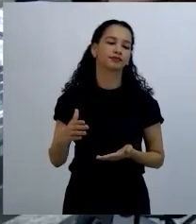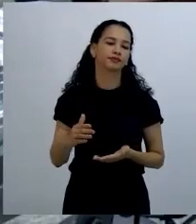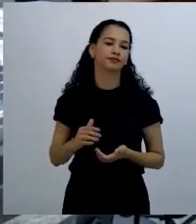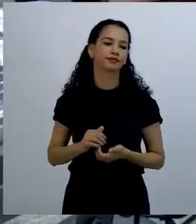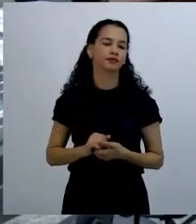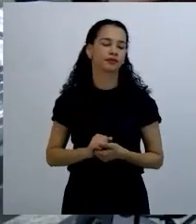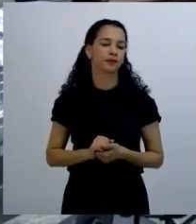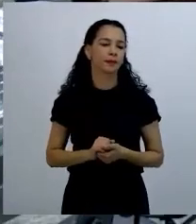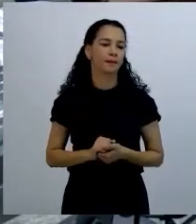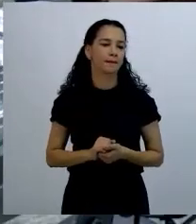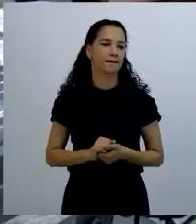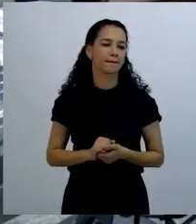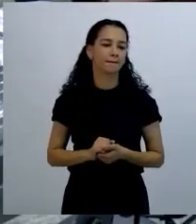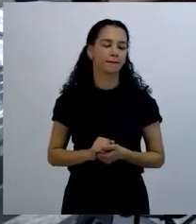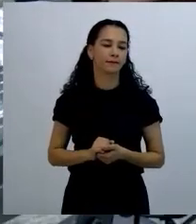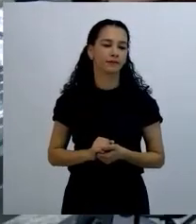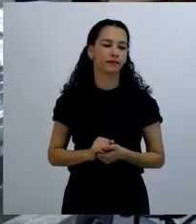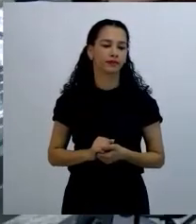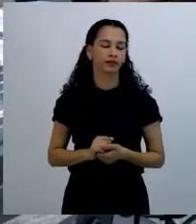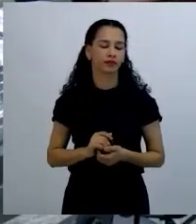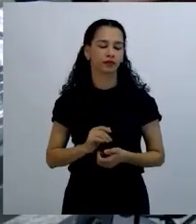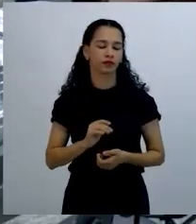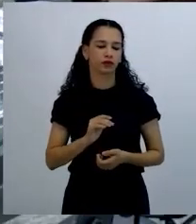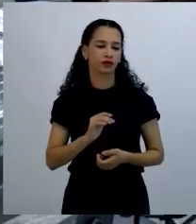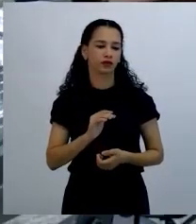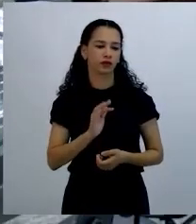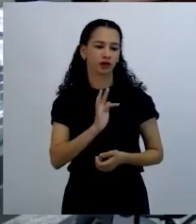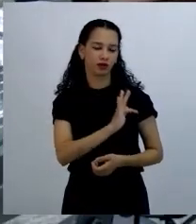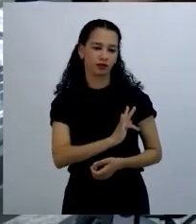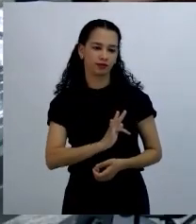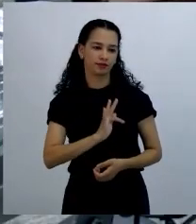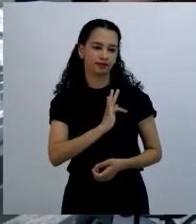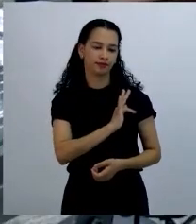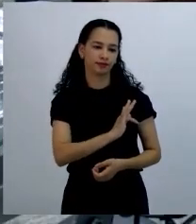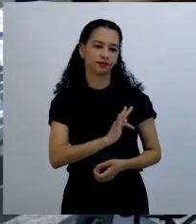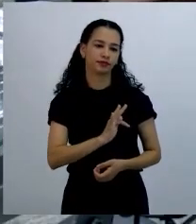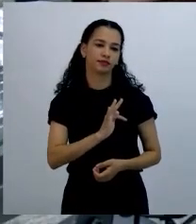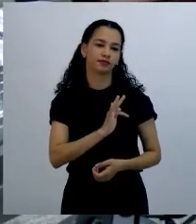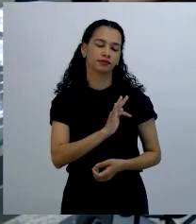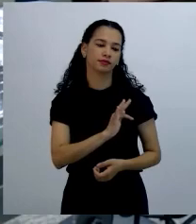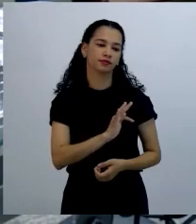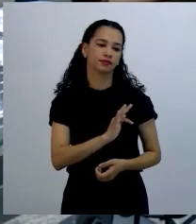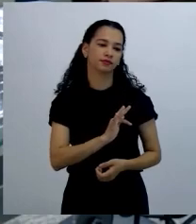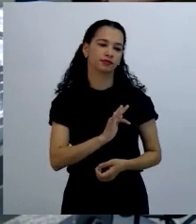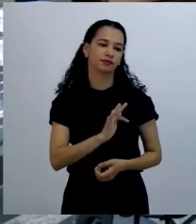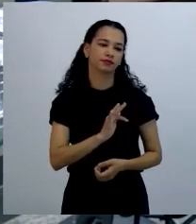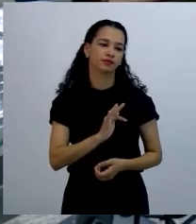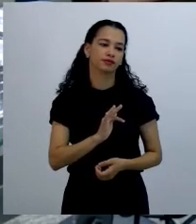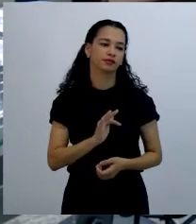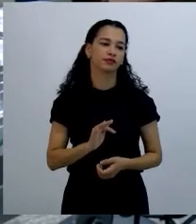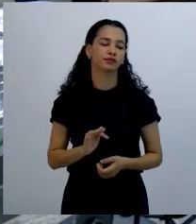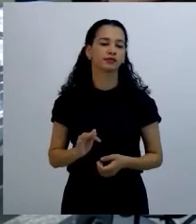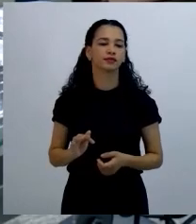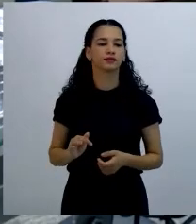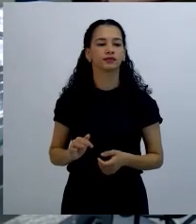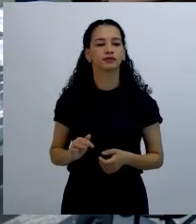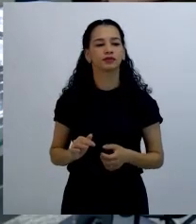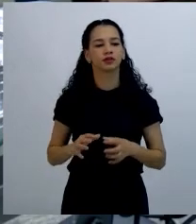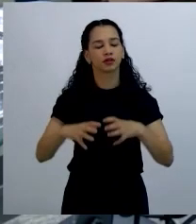começou na verdade grandes foram as dificuldades no início do Trabalho